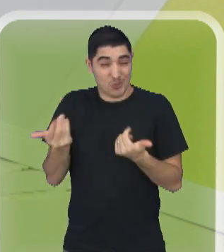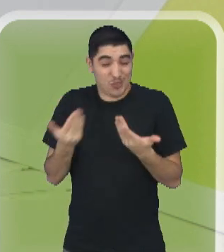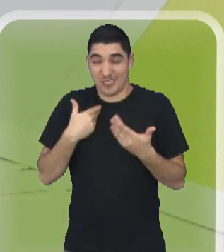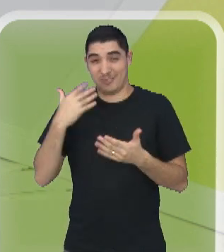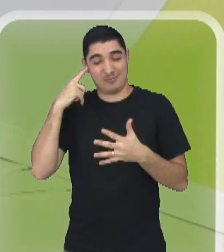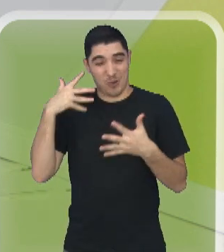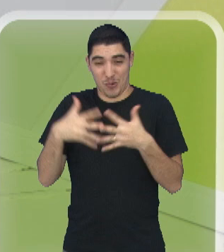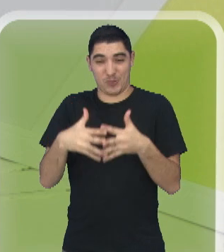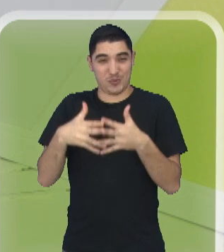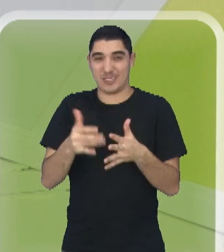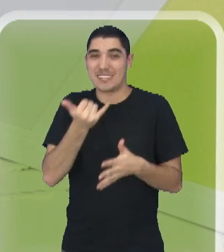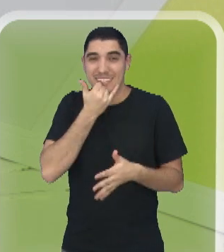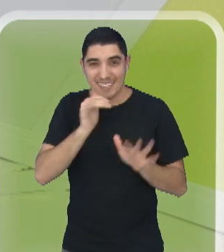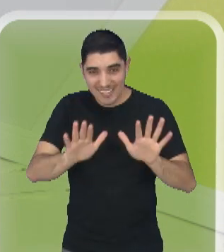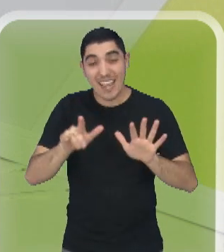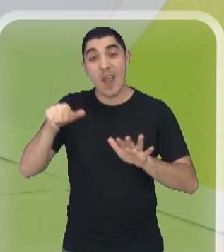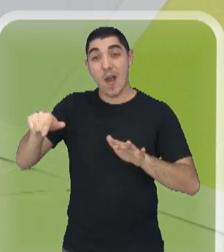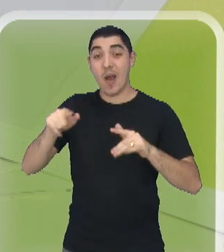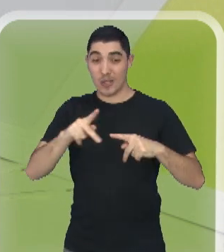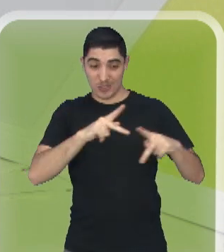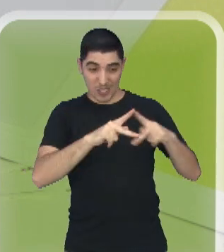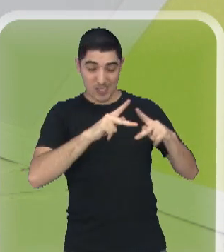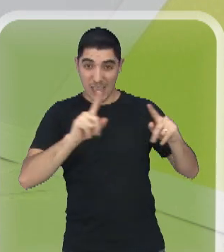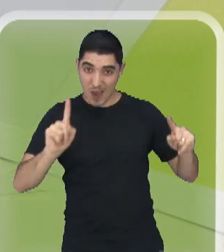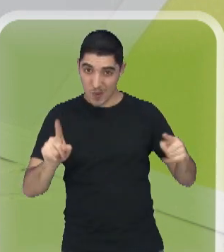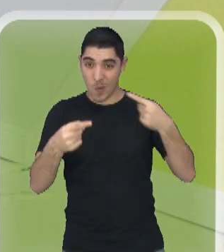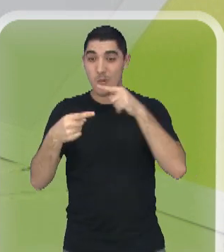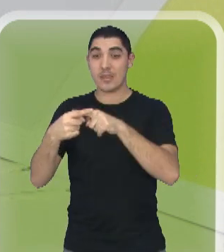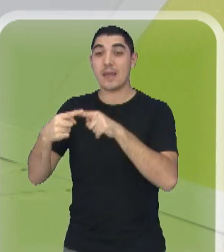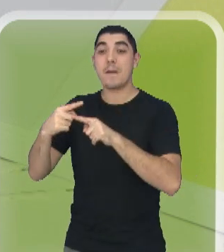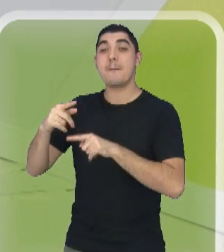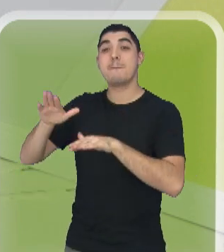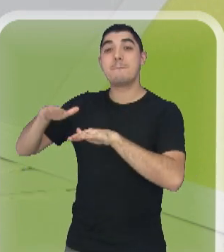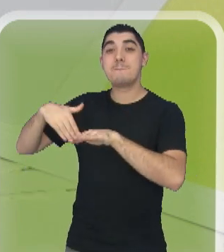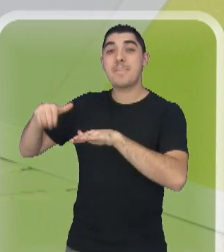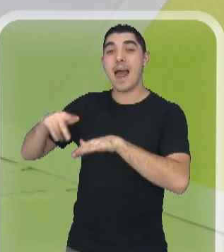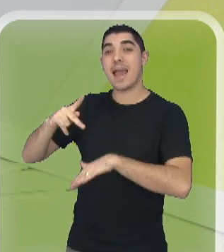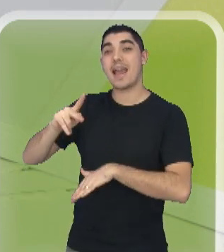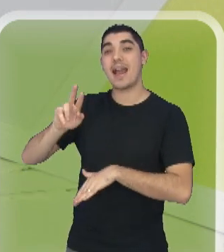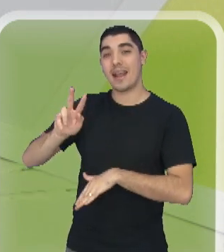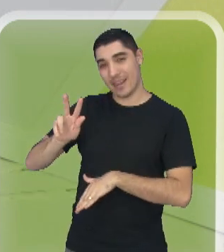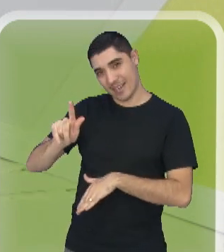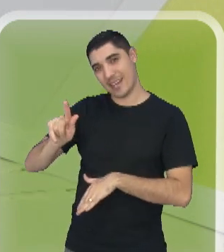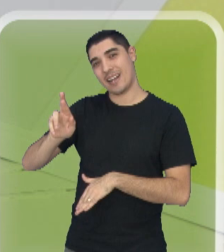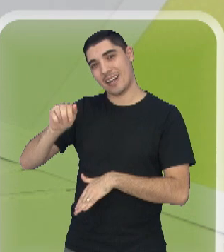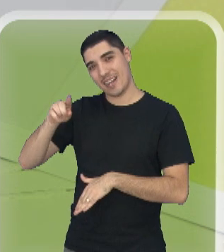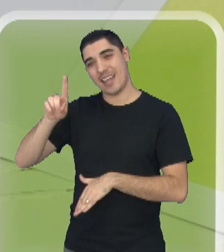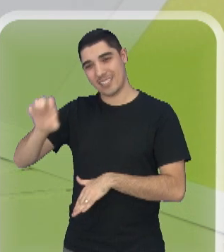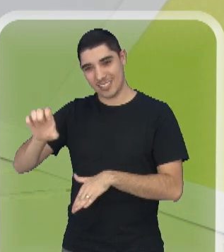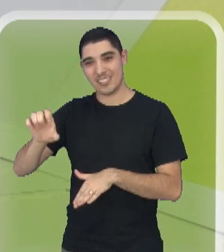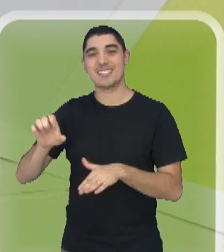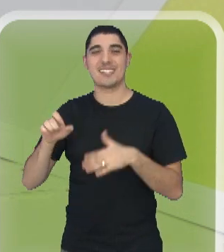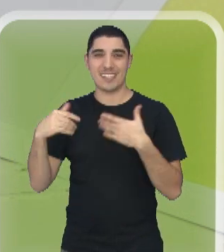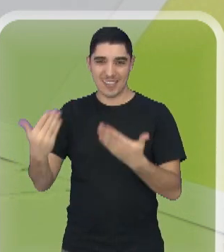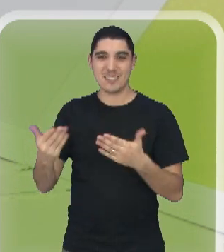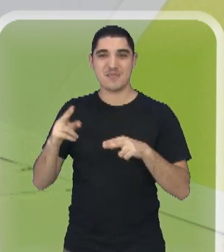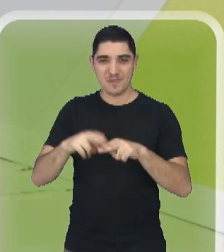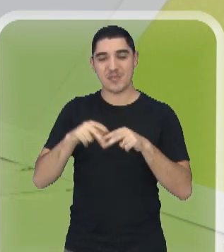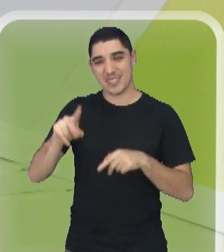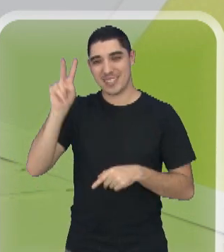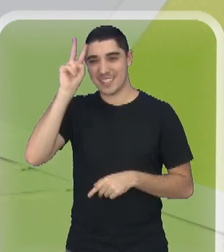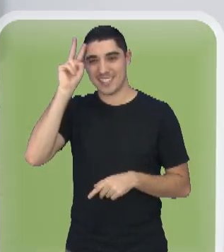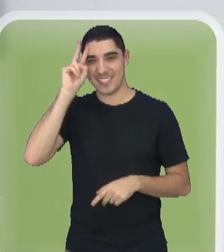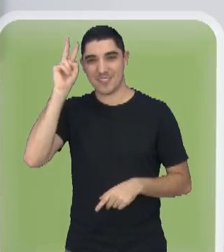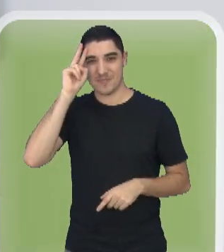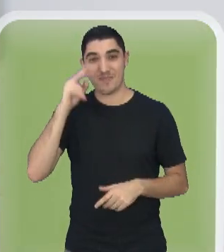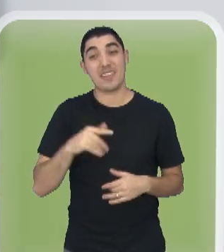uma beleza. São José enfrenta o Praia Grande no ginásio do Altos de Santana às 19 horas da próxima segunda-feira, Brunão.